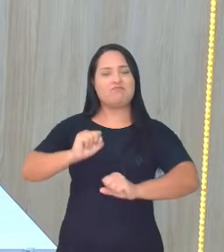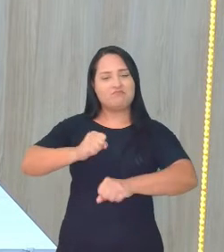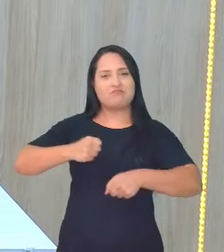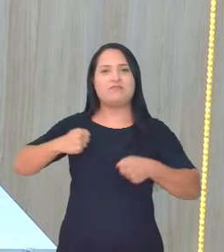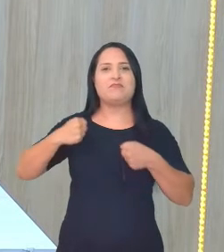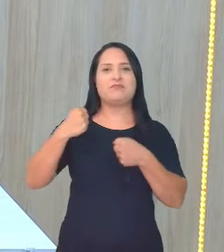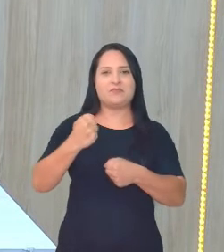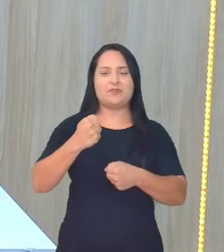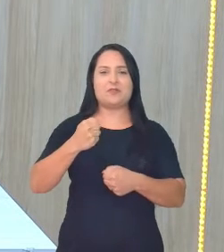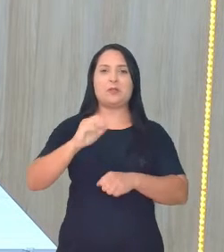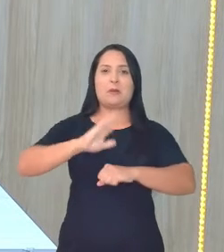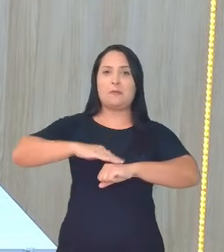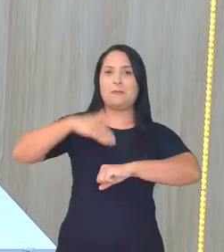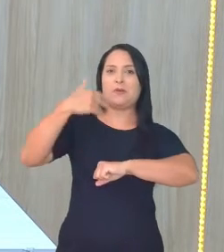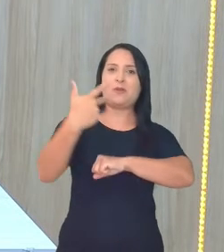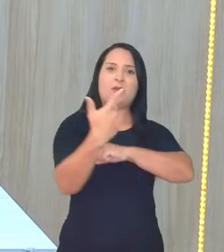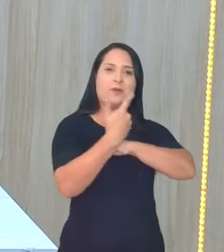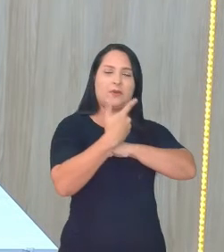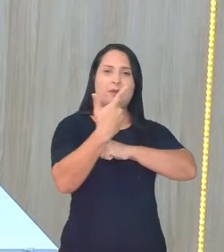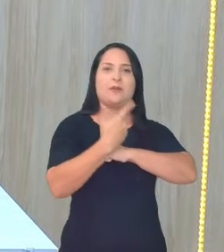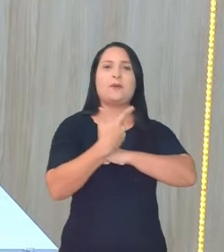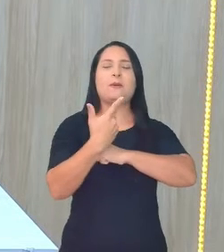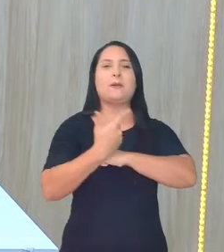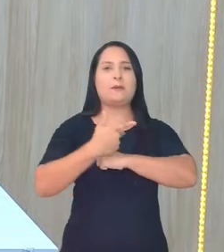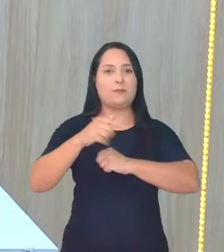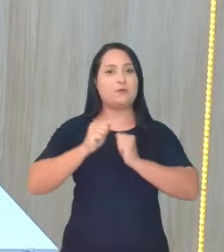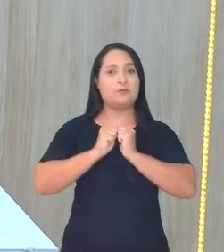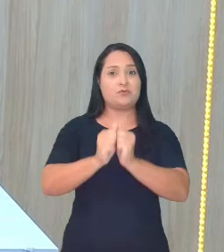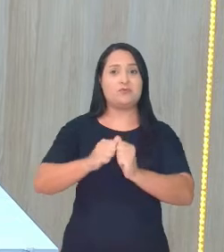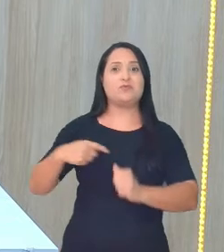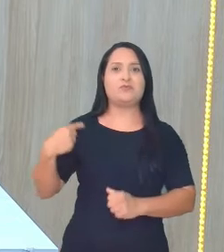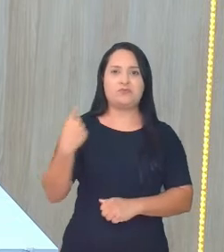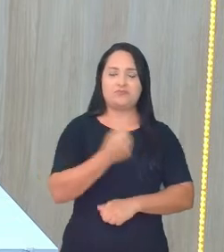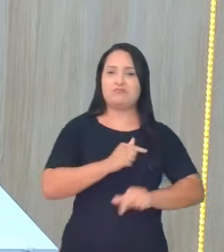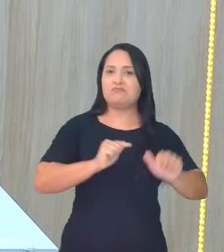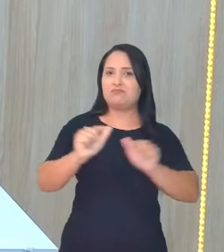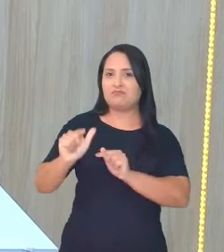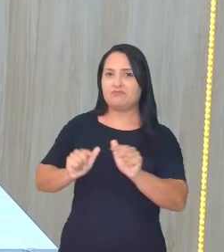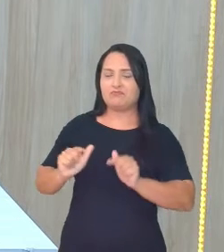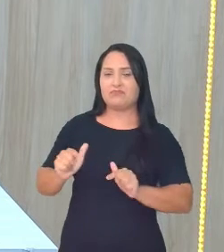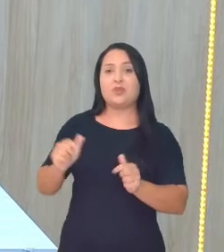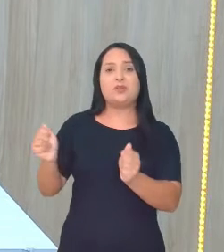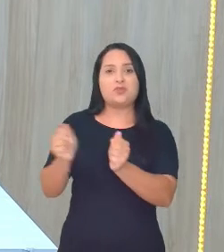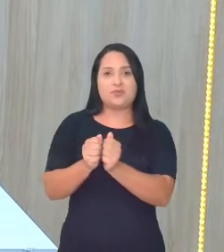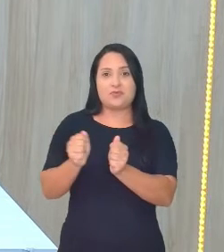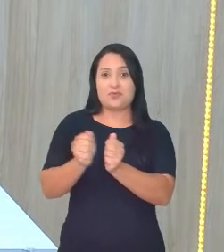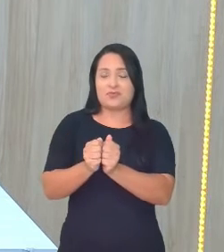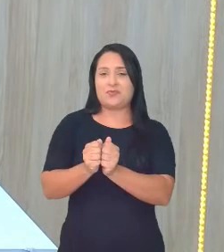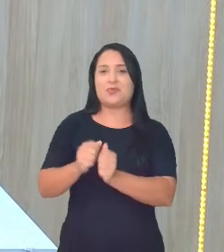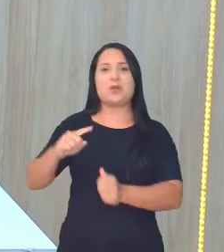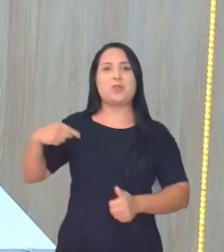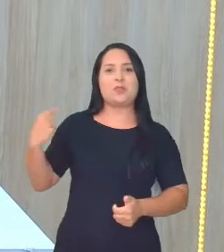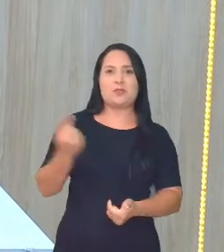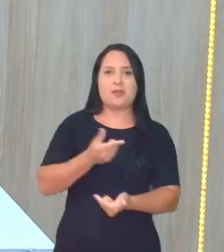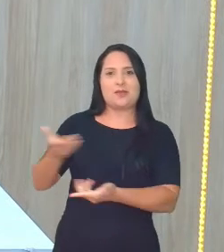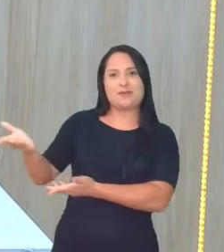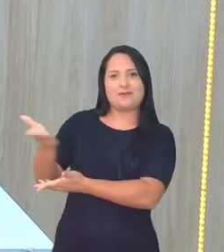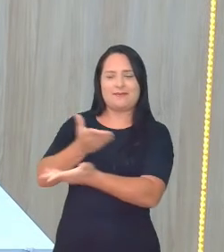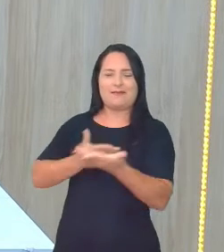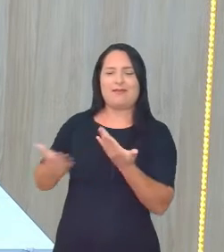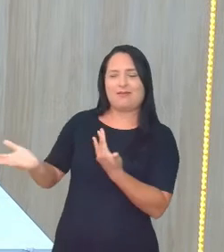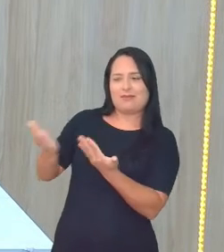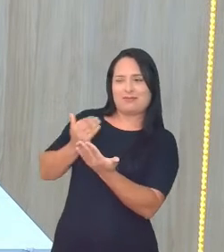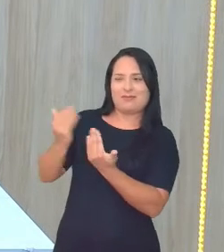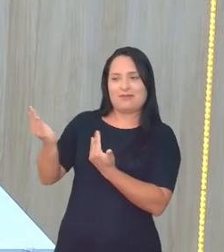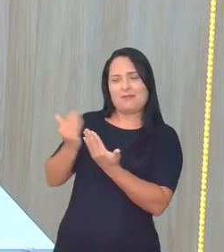fortalece, né, por trás das câmeras e que está sempre junto aqui conosco. E junto comigo, para a gente interagir, papear aqui,